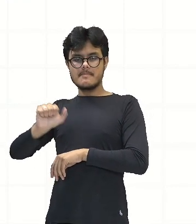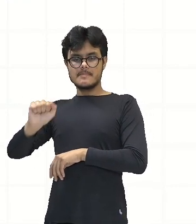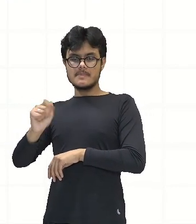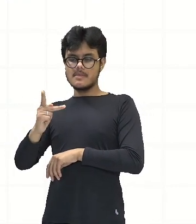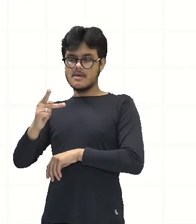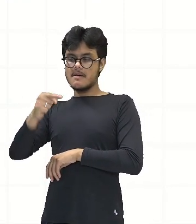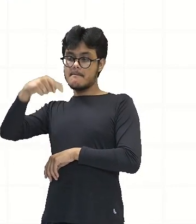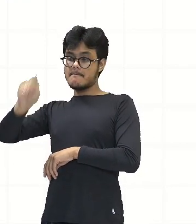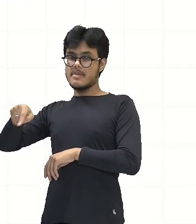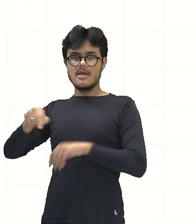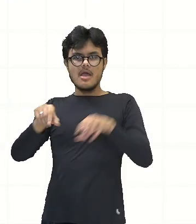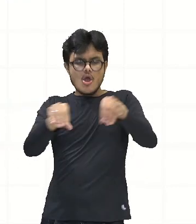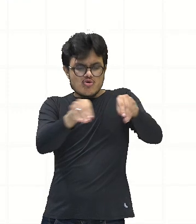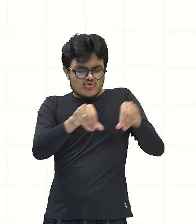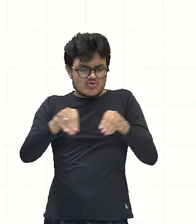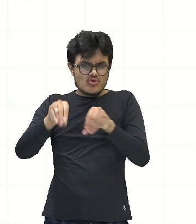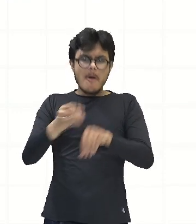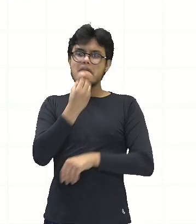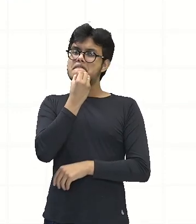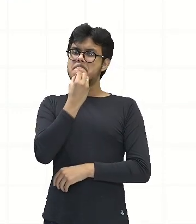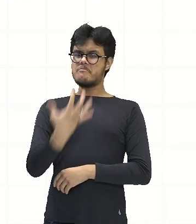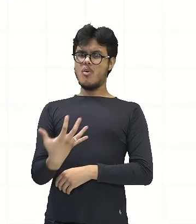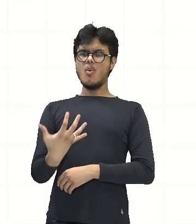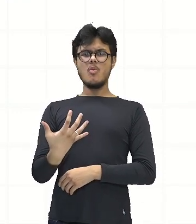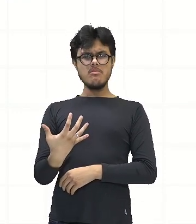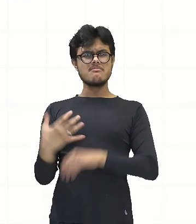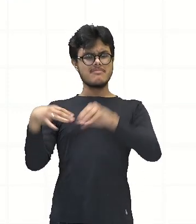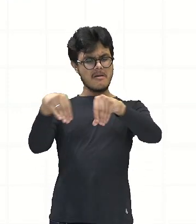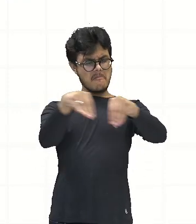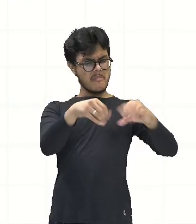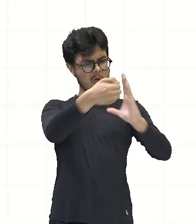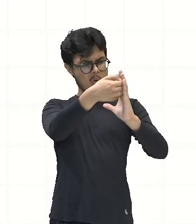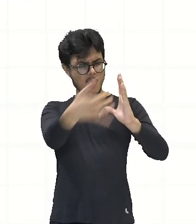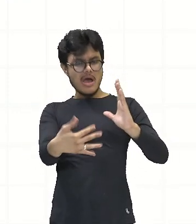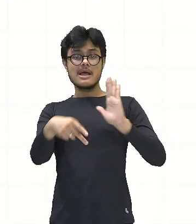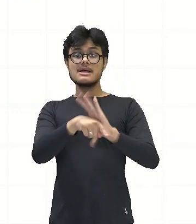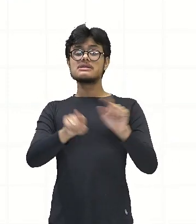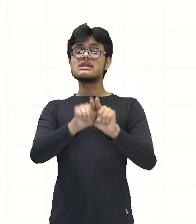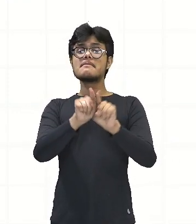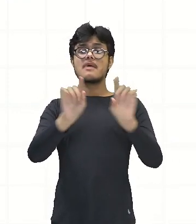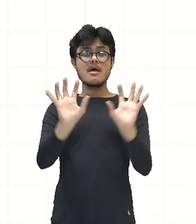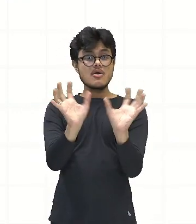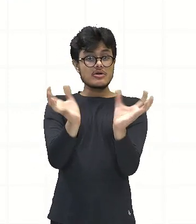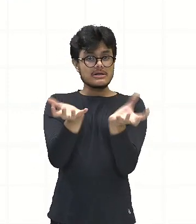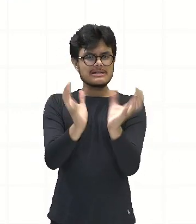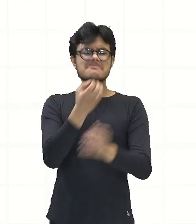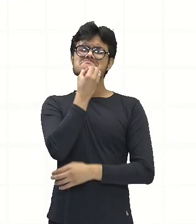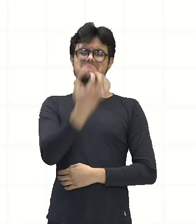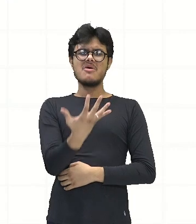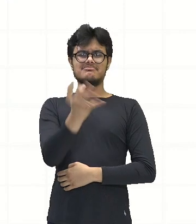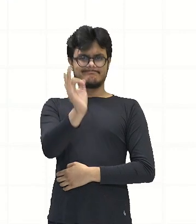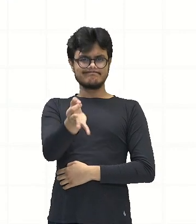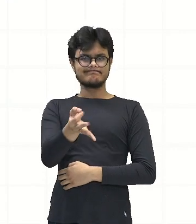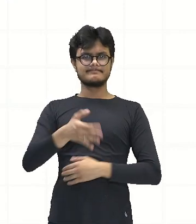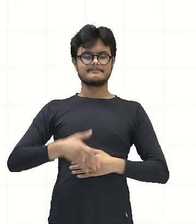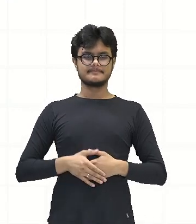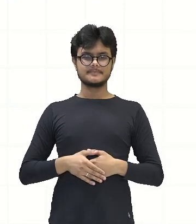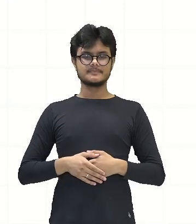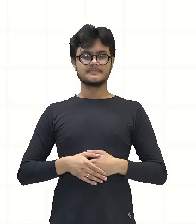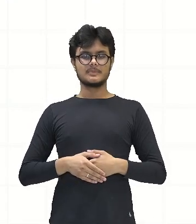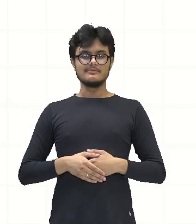bom? Um solo escuro, que são as características, e o clima também adequado, tá bom? Que a gente vai